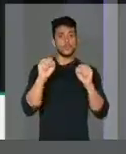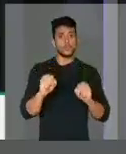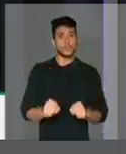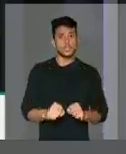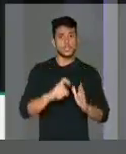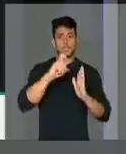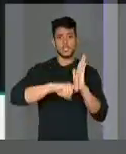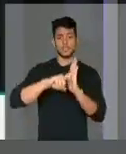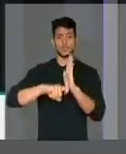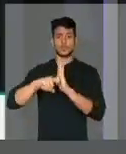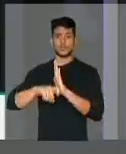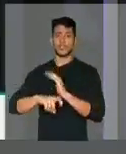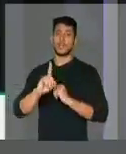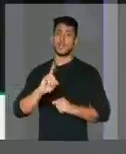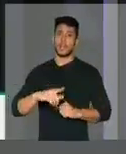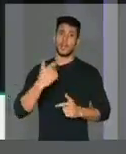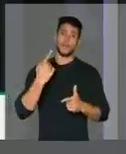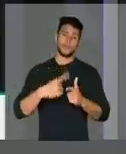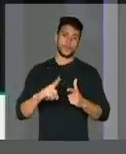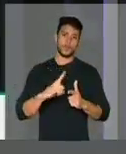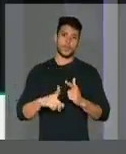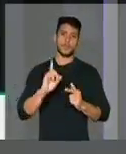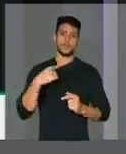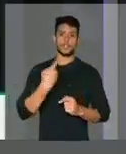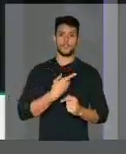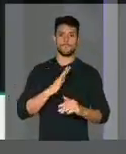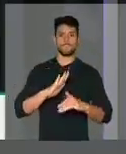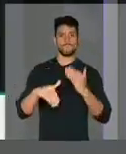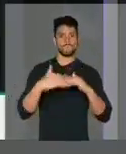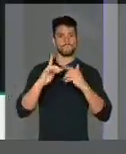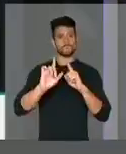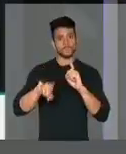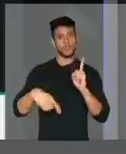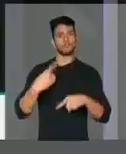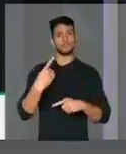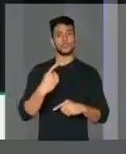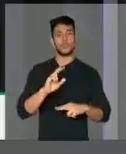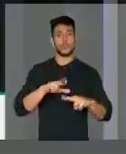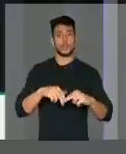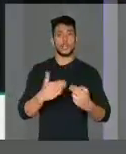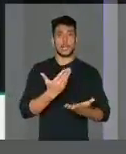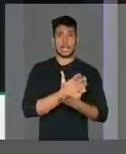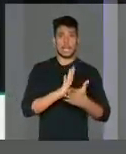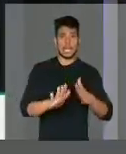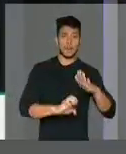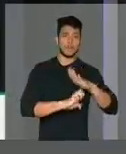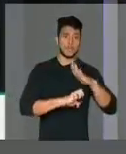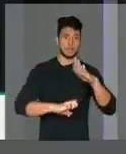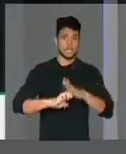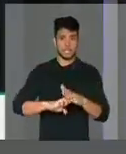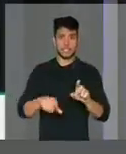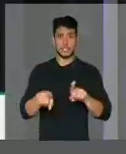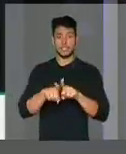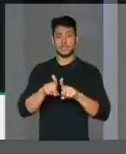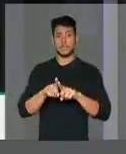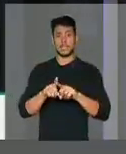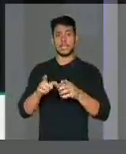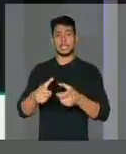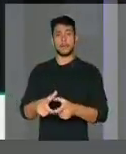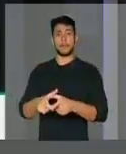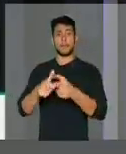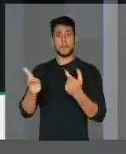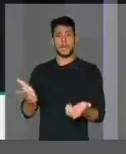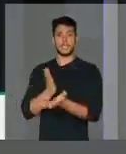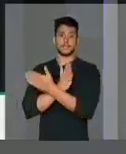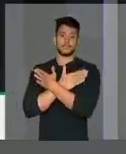tributário é o maior empecilho para o desenvolvimento brasileiro, porque ele mata as empresas e mata os empregos, encarece